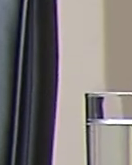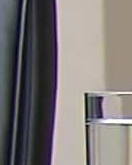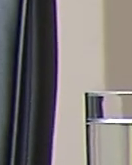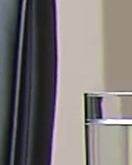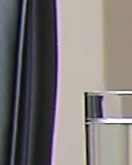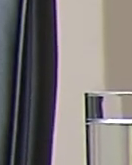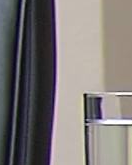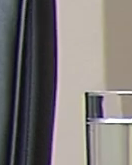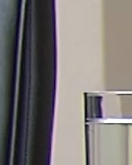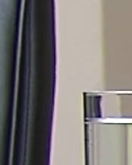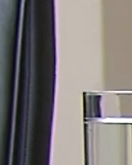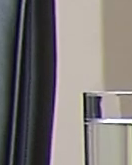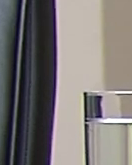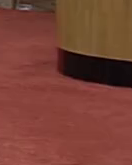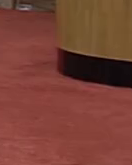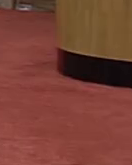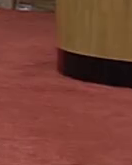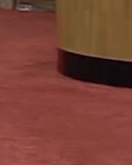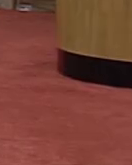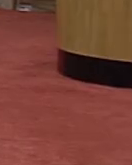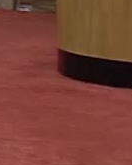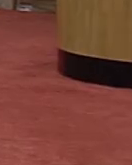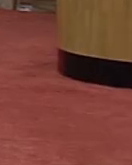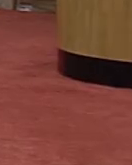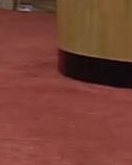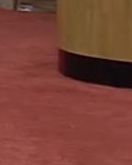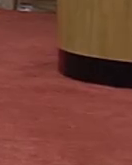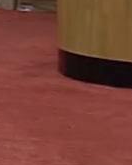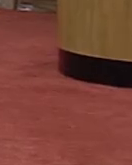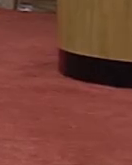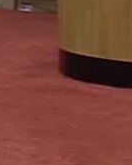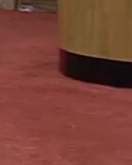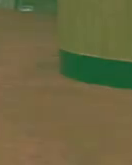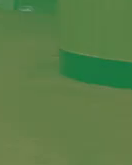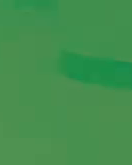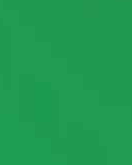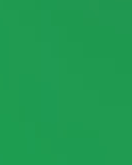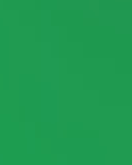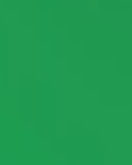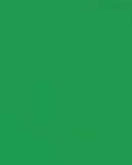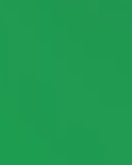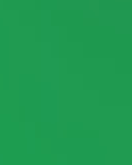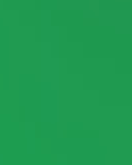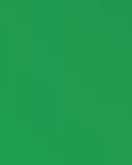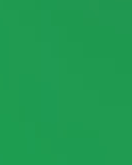reforça a importância do profissional que trabalha na educação da sociedade.